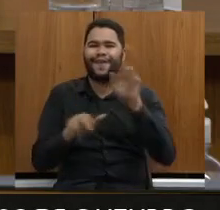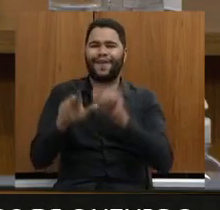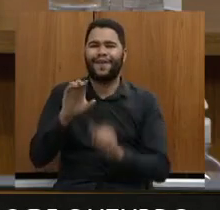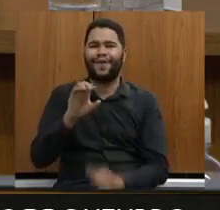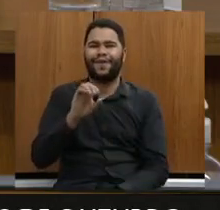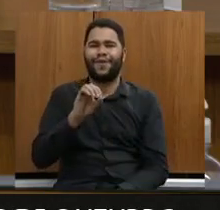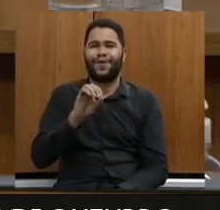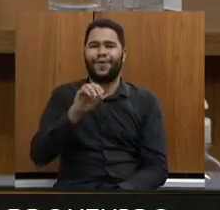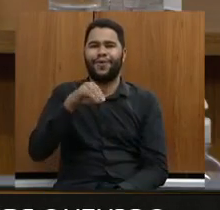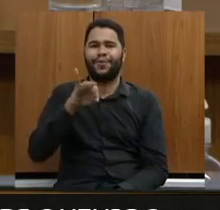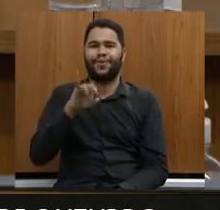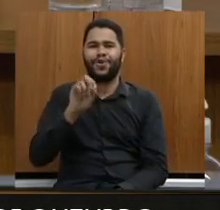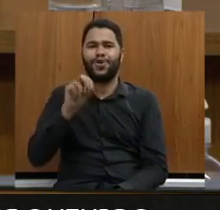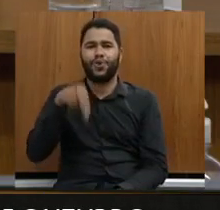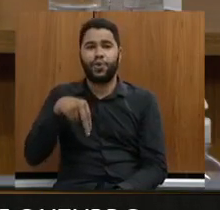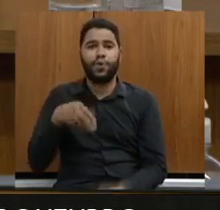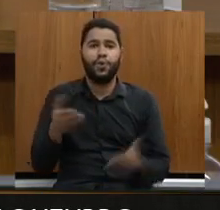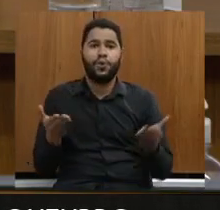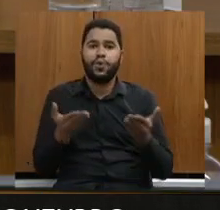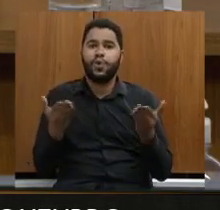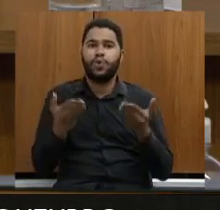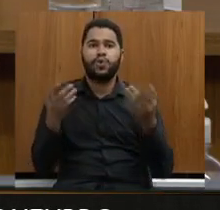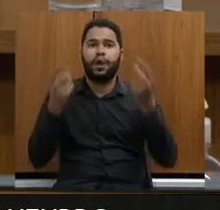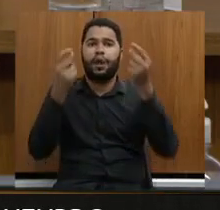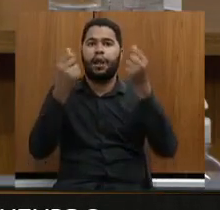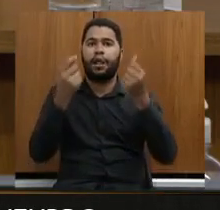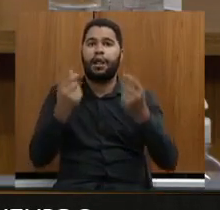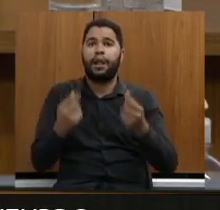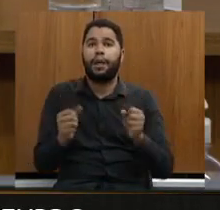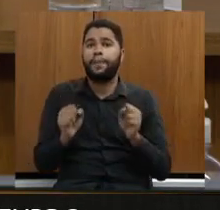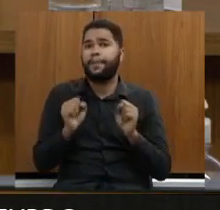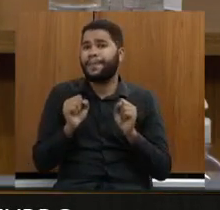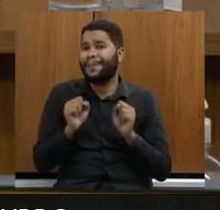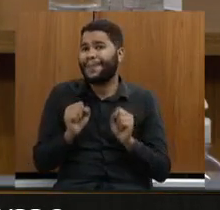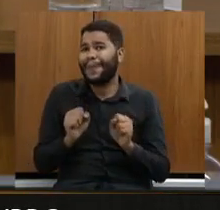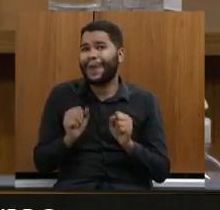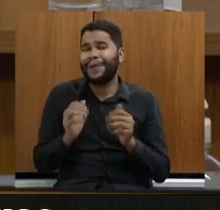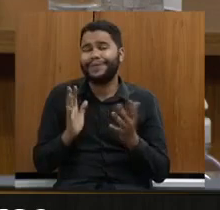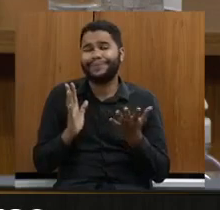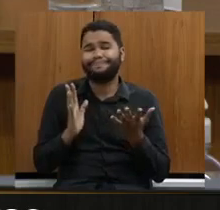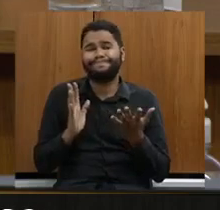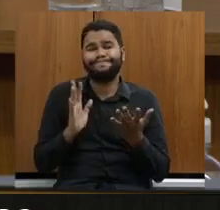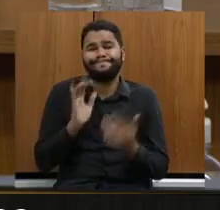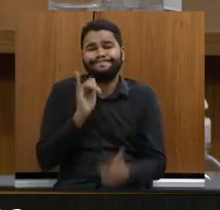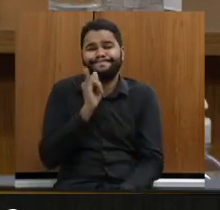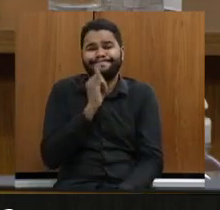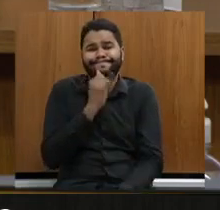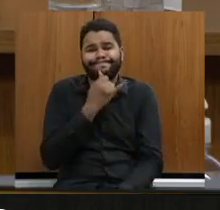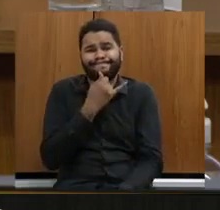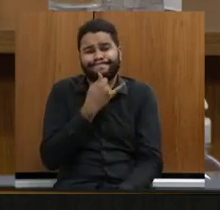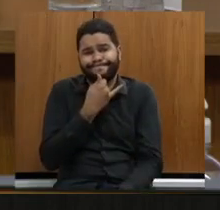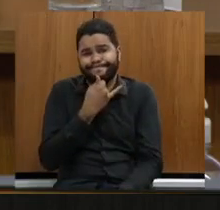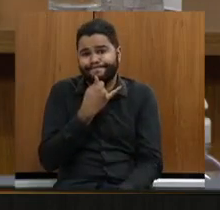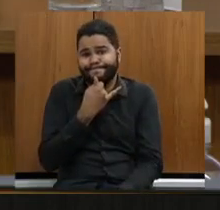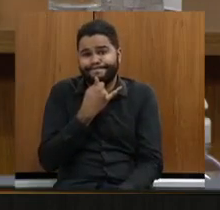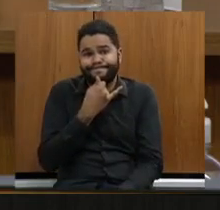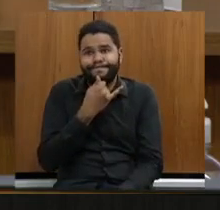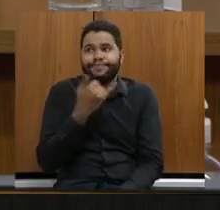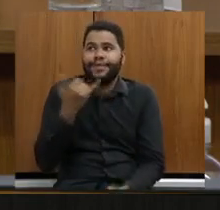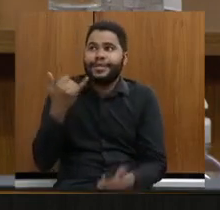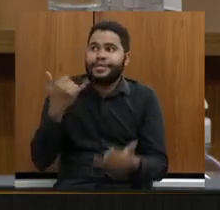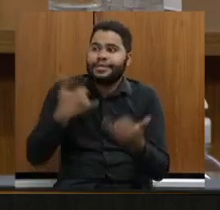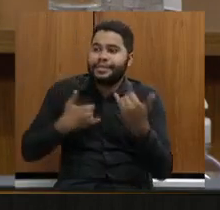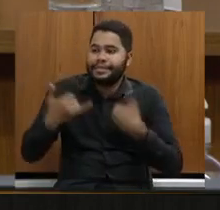micro ou Hoje os mercados tentar no mundo inteiro só porque ele falou que pode então assim infelizmente é o mundo da